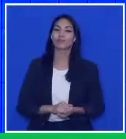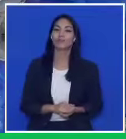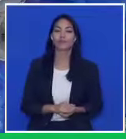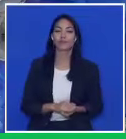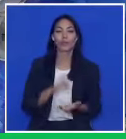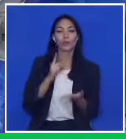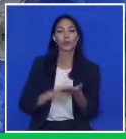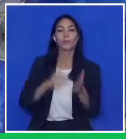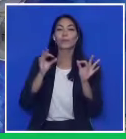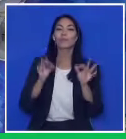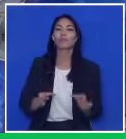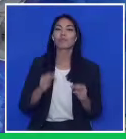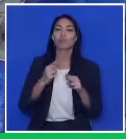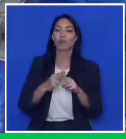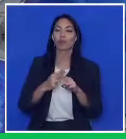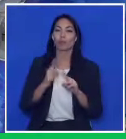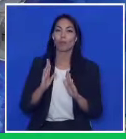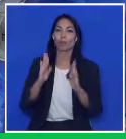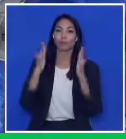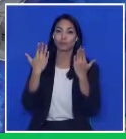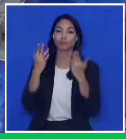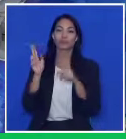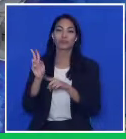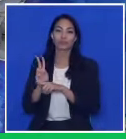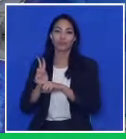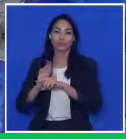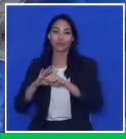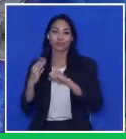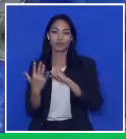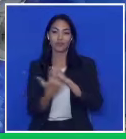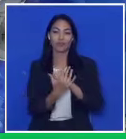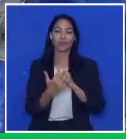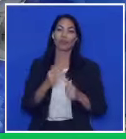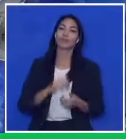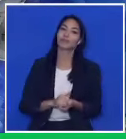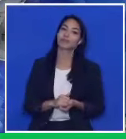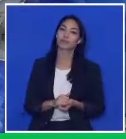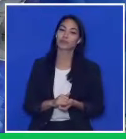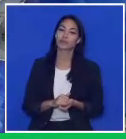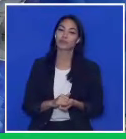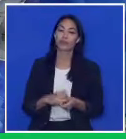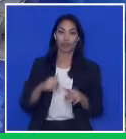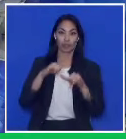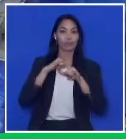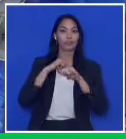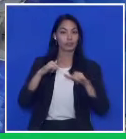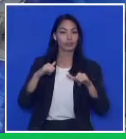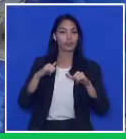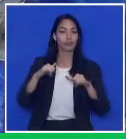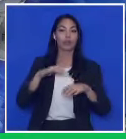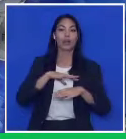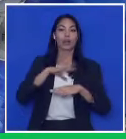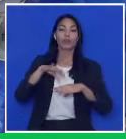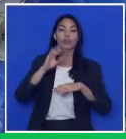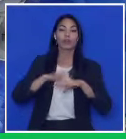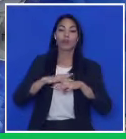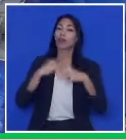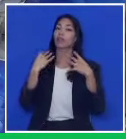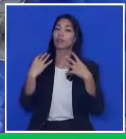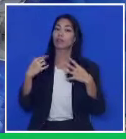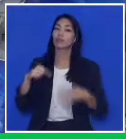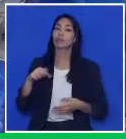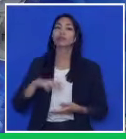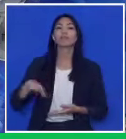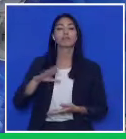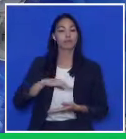16.400.489,51 reais. Confirmando o compromisso da Caixa com as ações de prevenção ao Covid-19 e o coronavírus, comunicamos que o sorteio está sendo